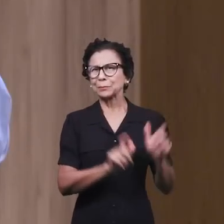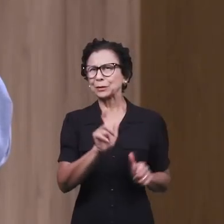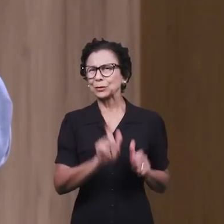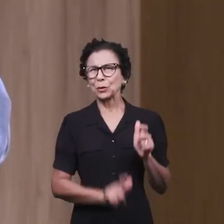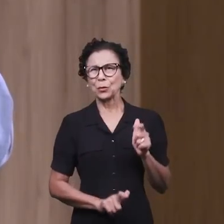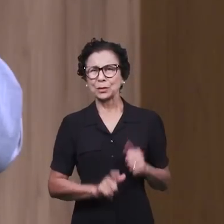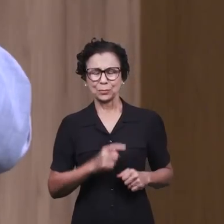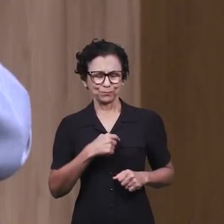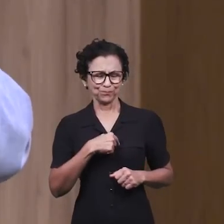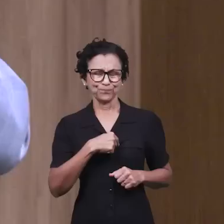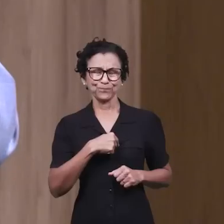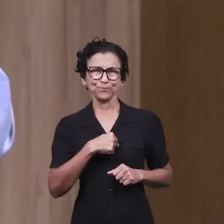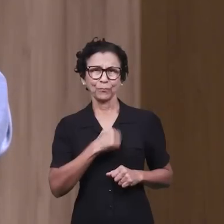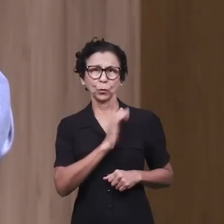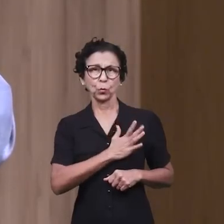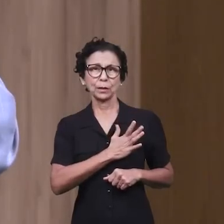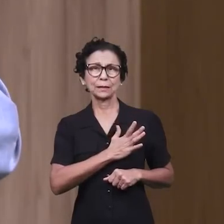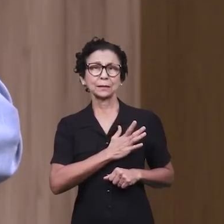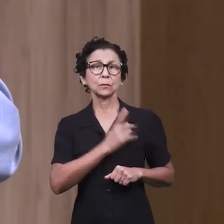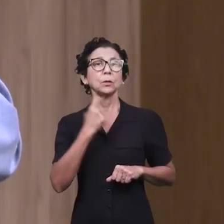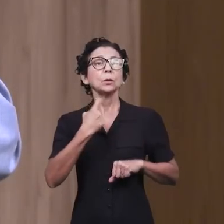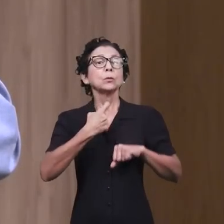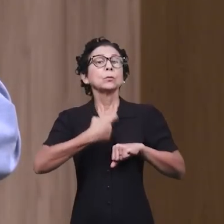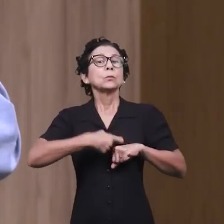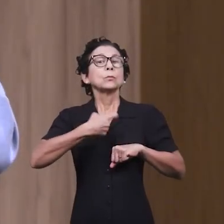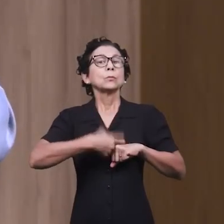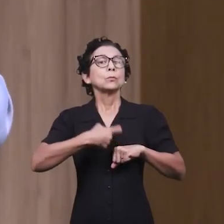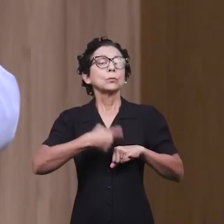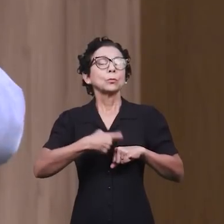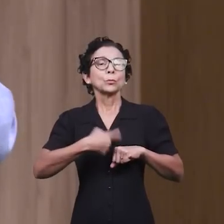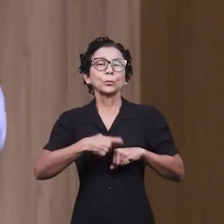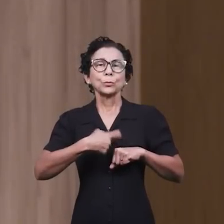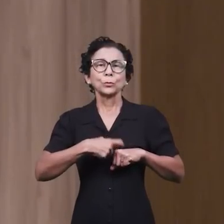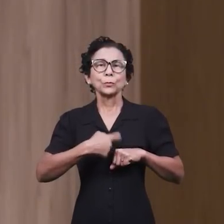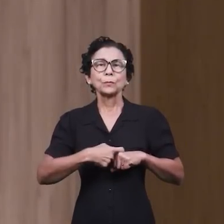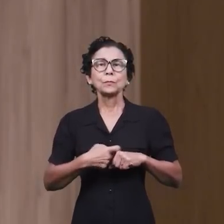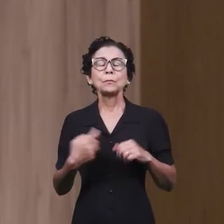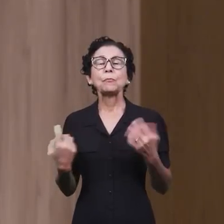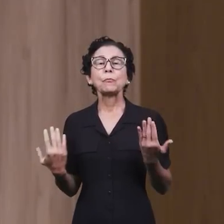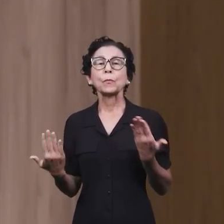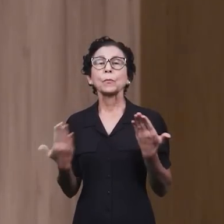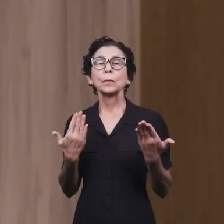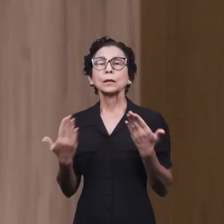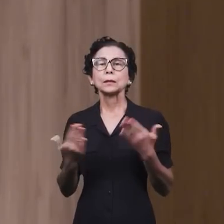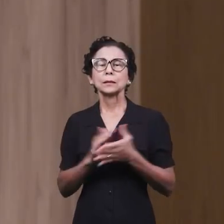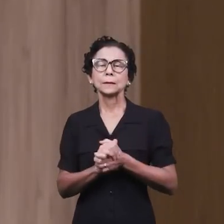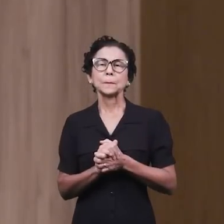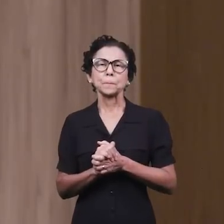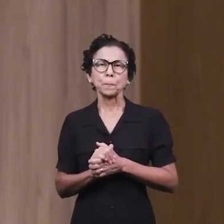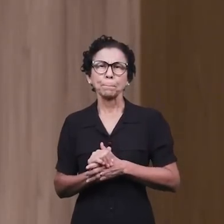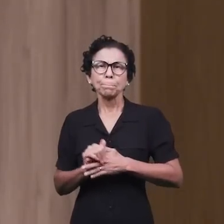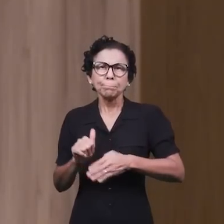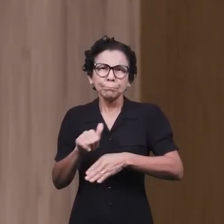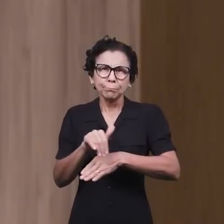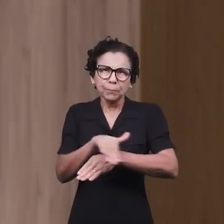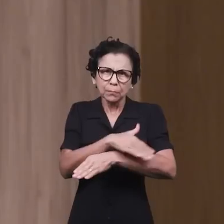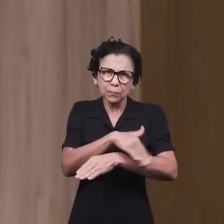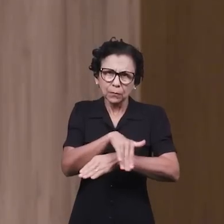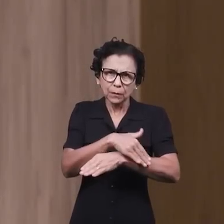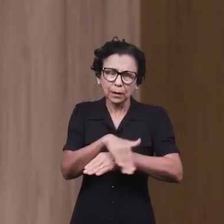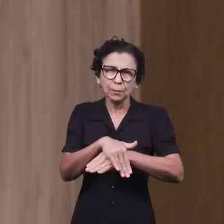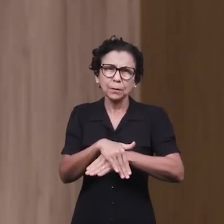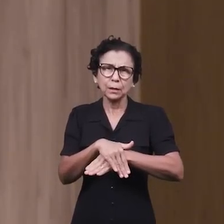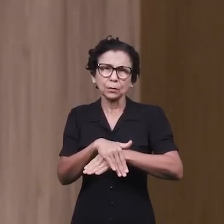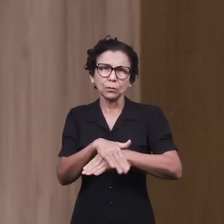que a palavra não entrou. Ela não entrou por quê? Primeiro, ela caiu na beira do